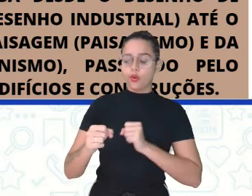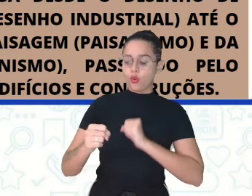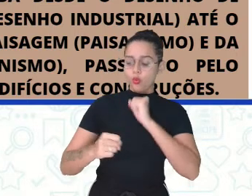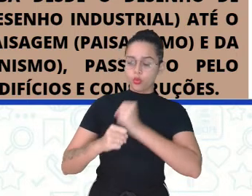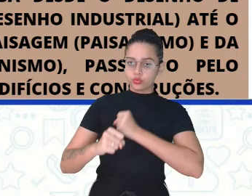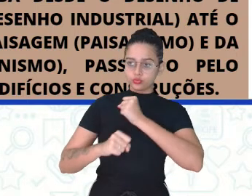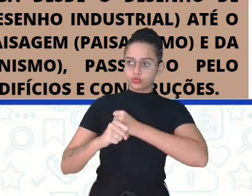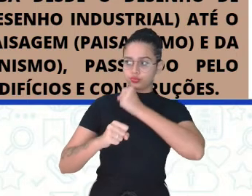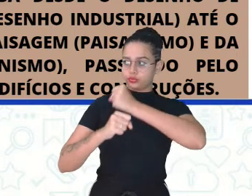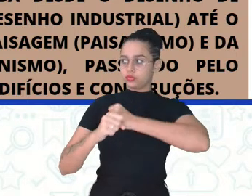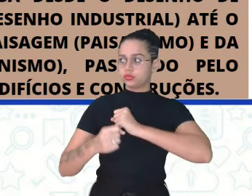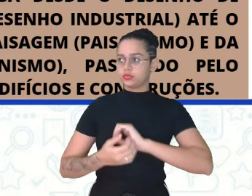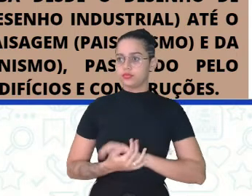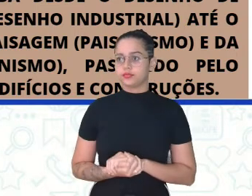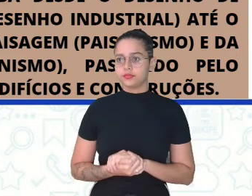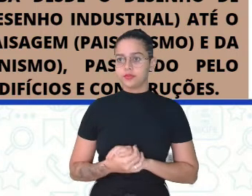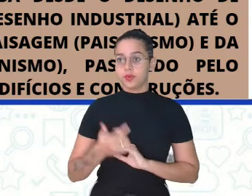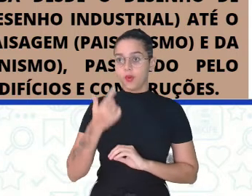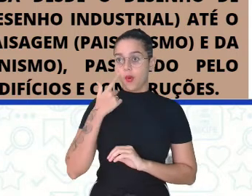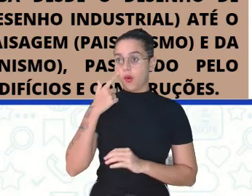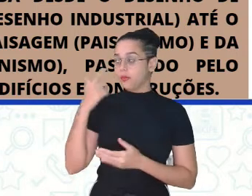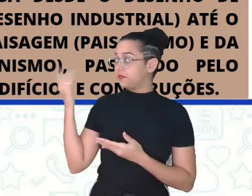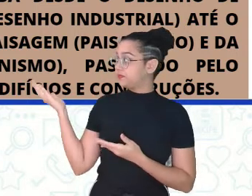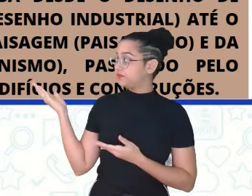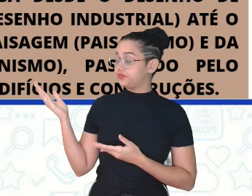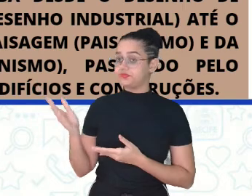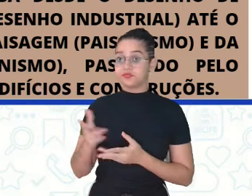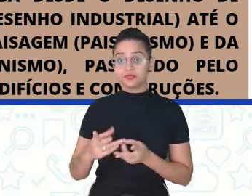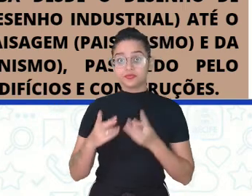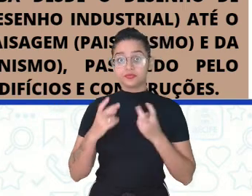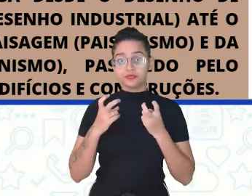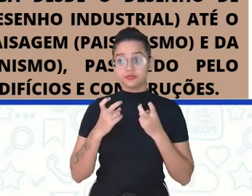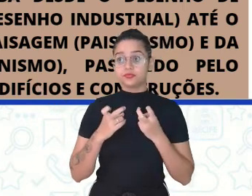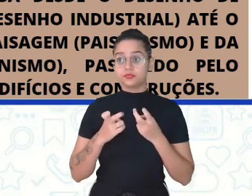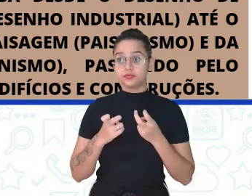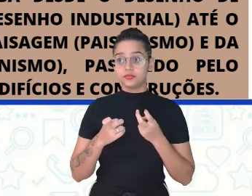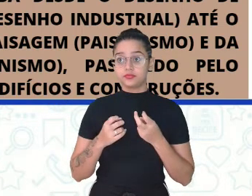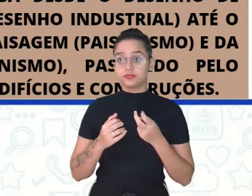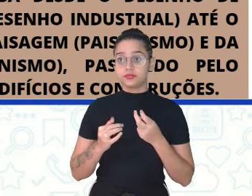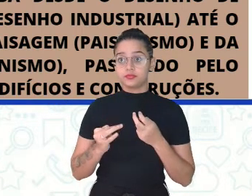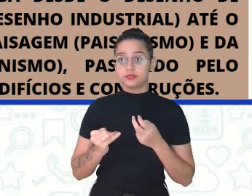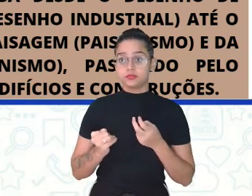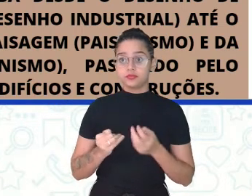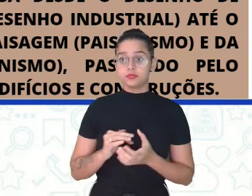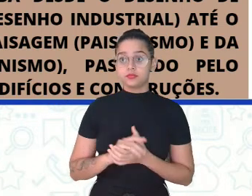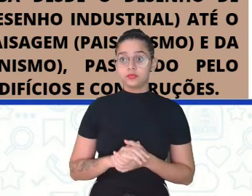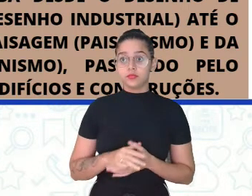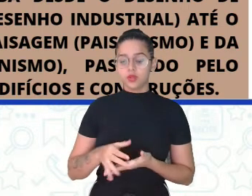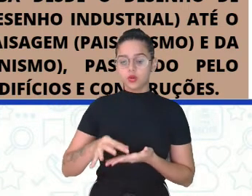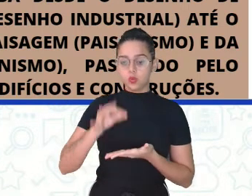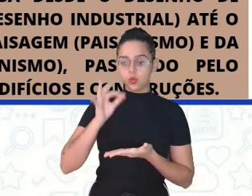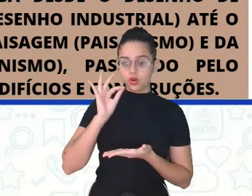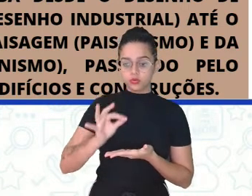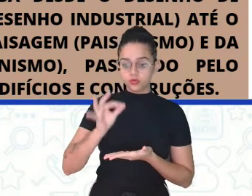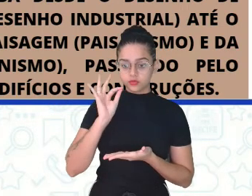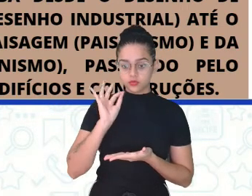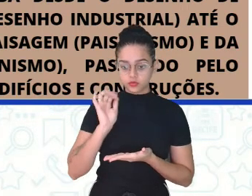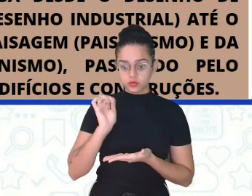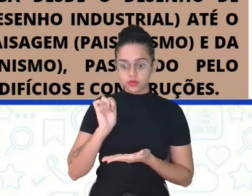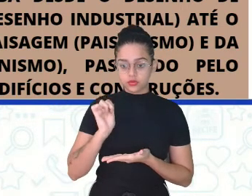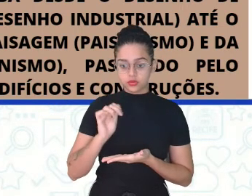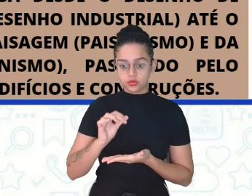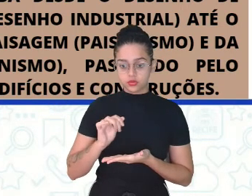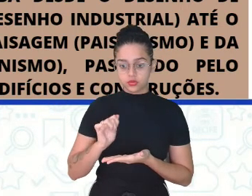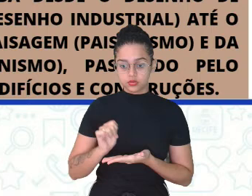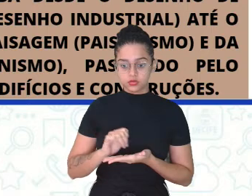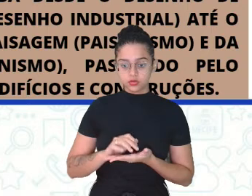construções. Olha aí, ó, tá vendo como nessa leitura de imagem que vocês estão vendo, é um café, tá?